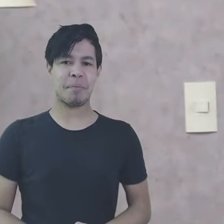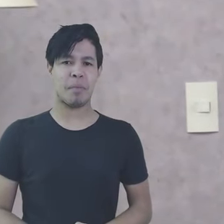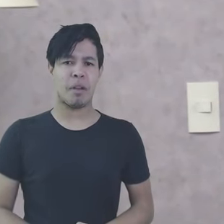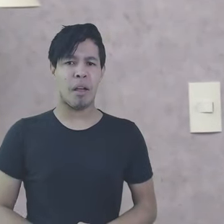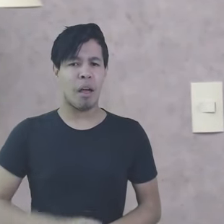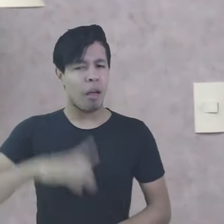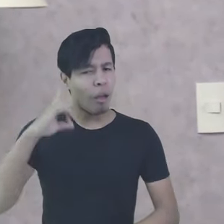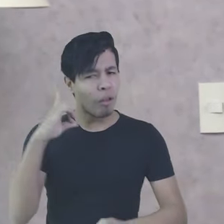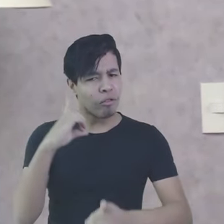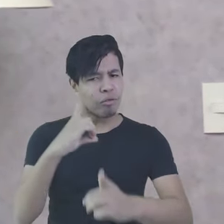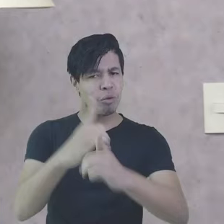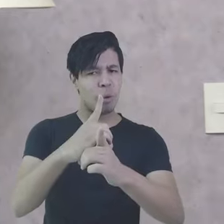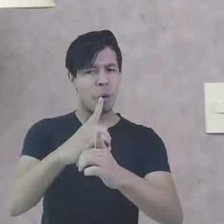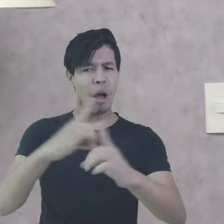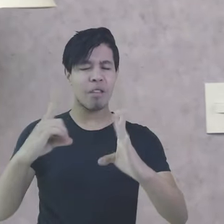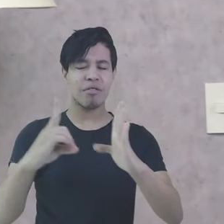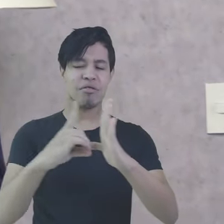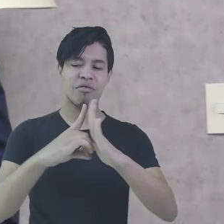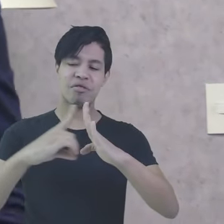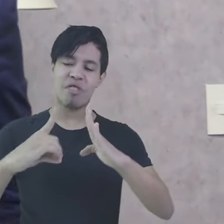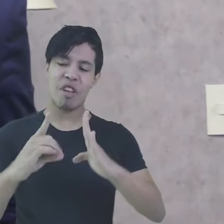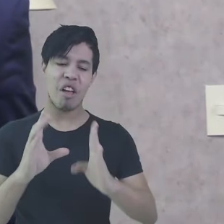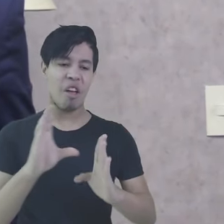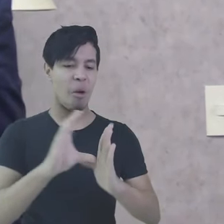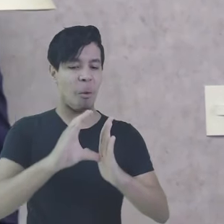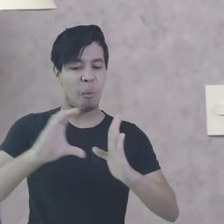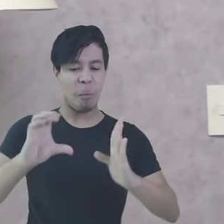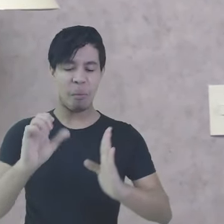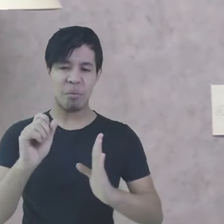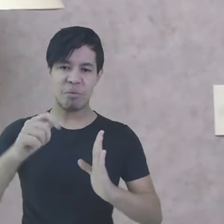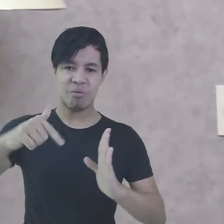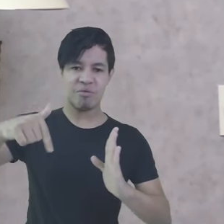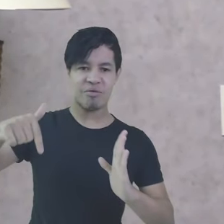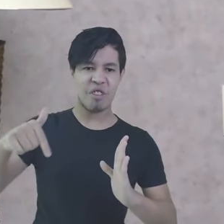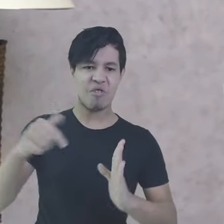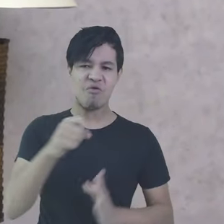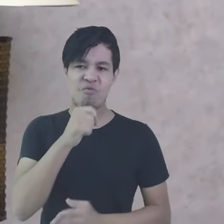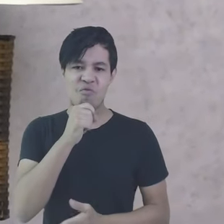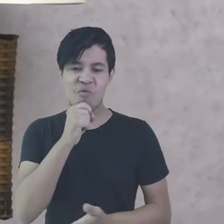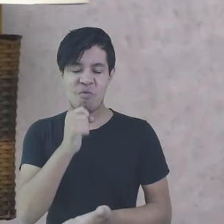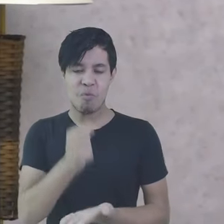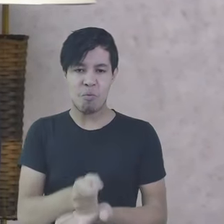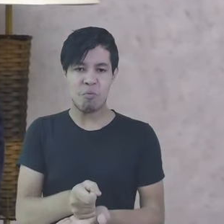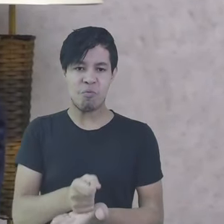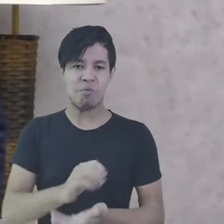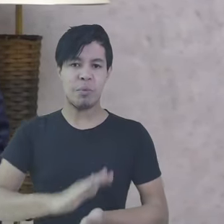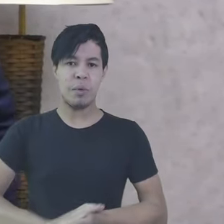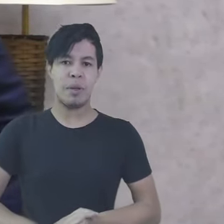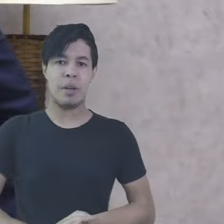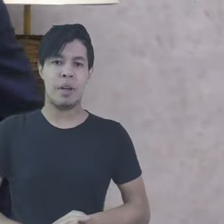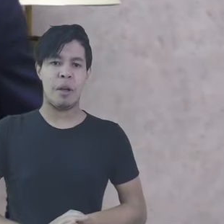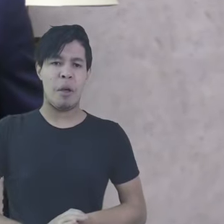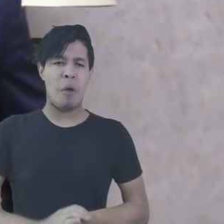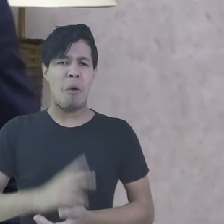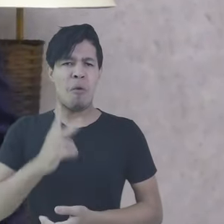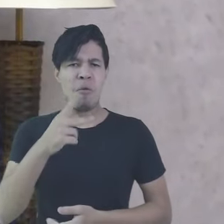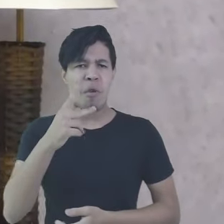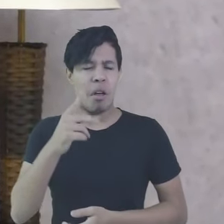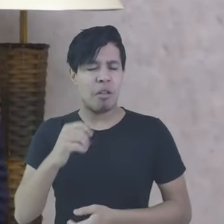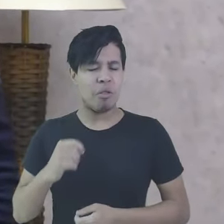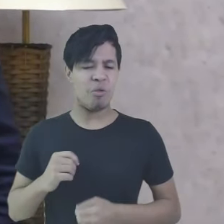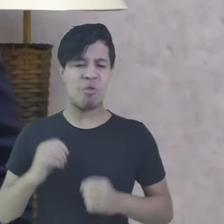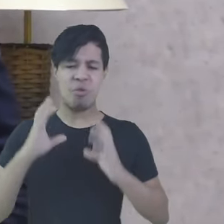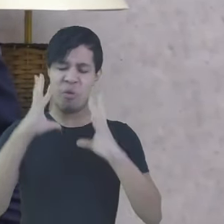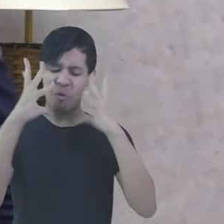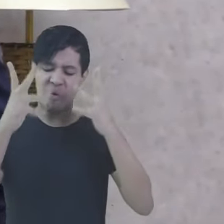Achou aí? Daniel capítulo 7, lá no meio da Bíblia, mais ou menos, no Antigo Testamento. Daniel 7, falando dos animais, do chifre pequeno e do